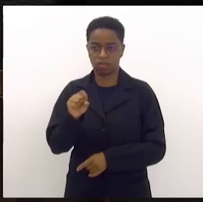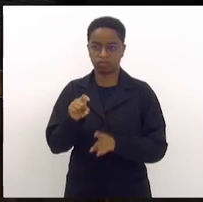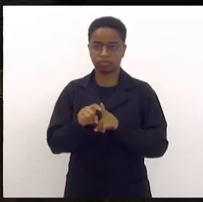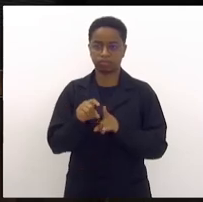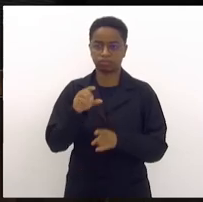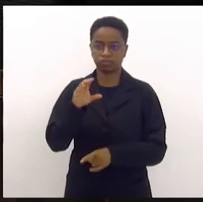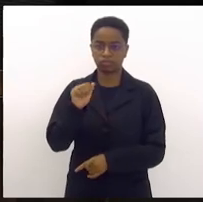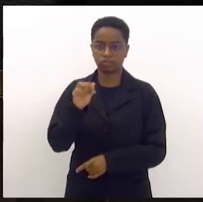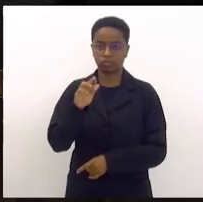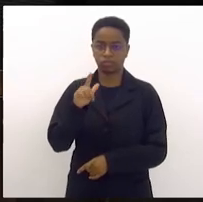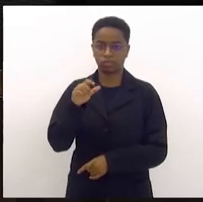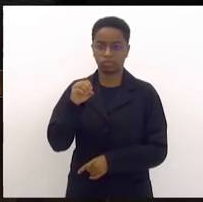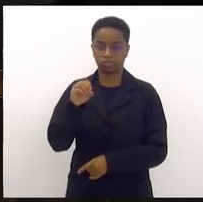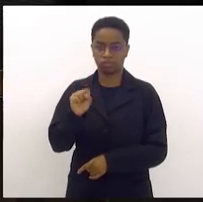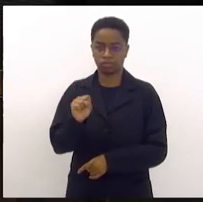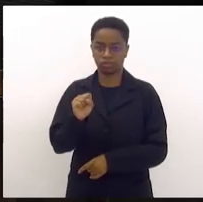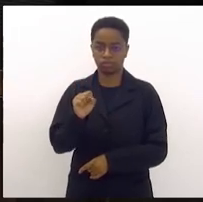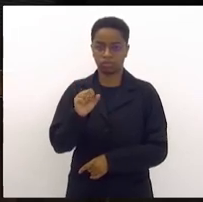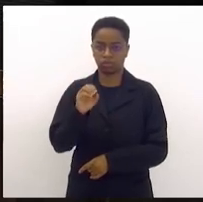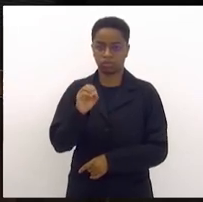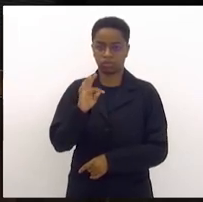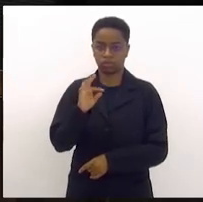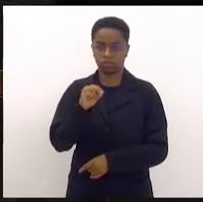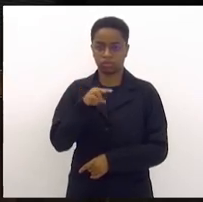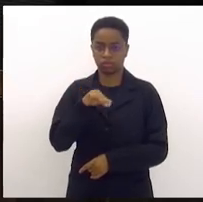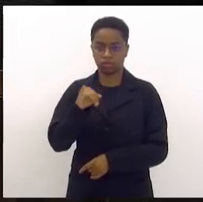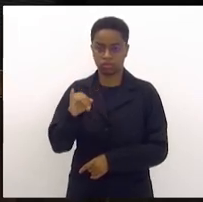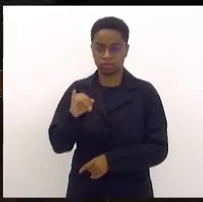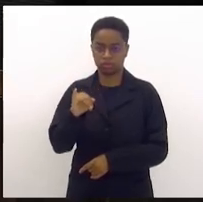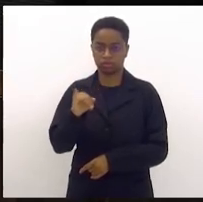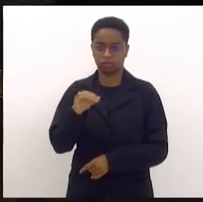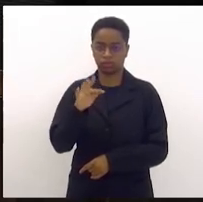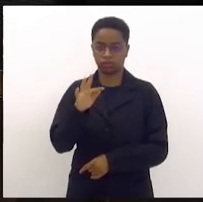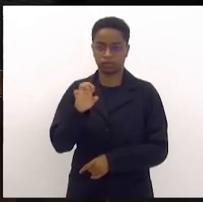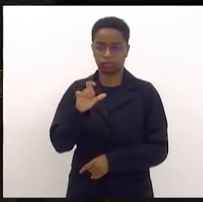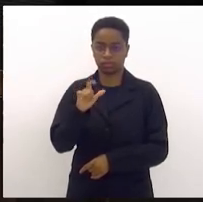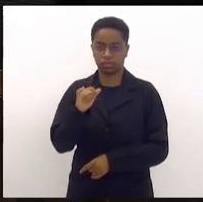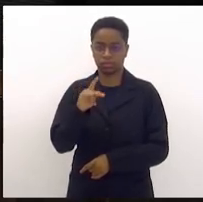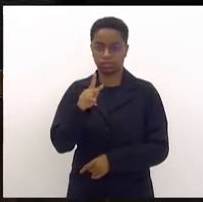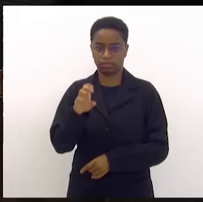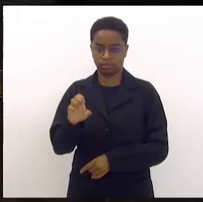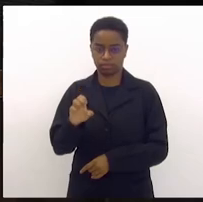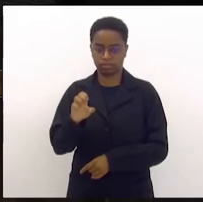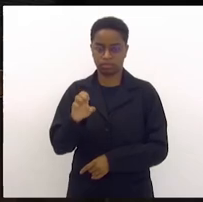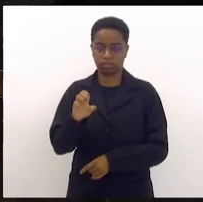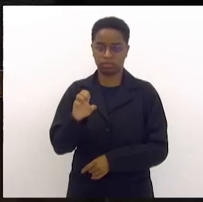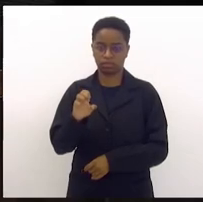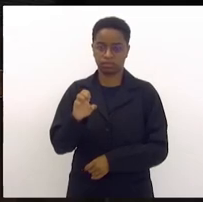Carlos Augusto, Otone de Paula, Felipe Pobel,